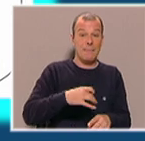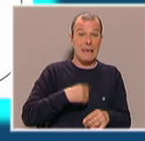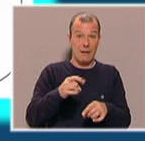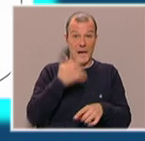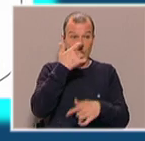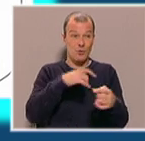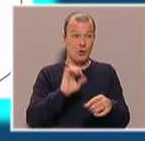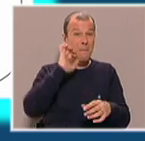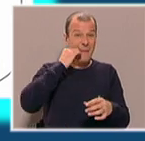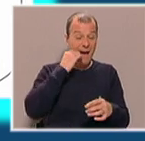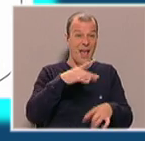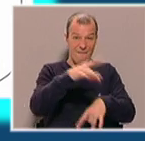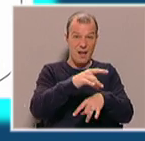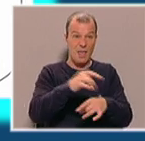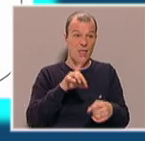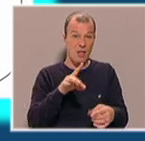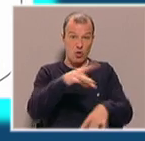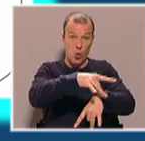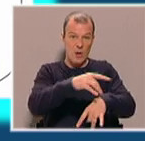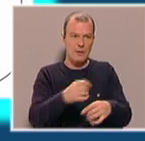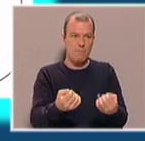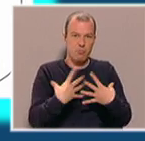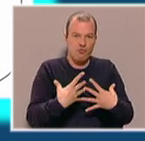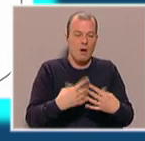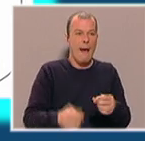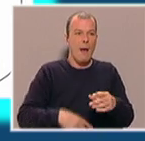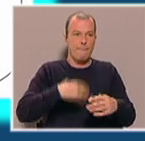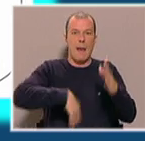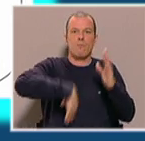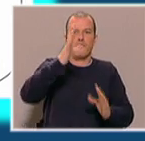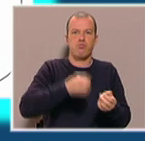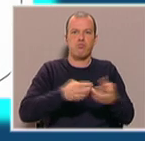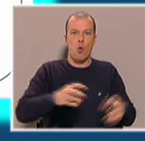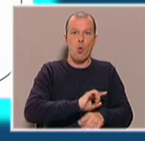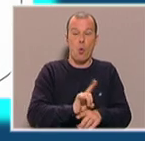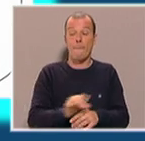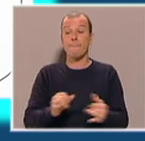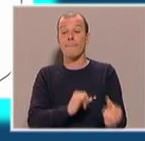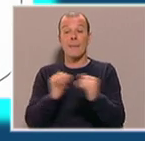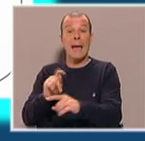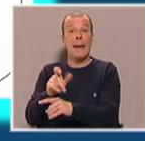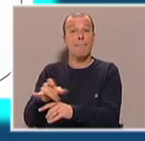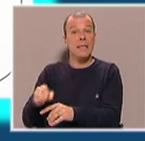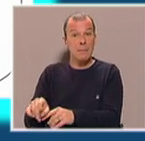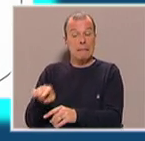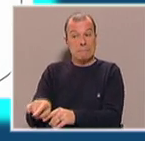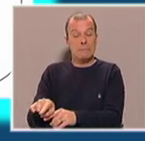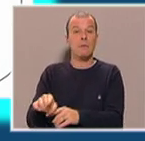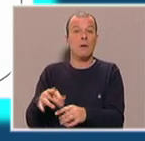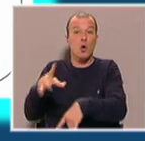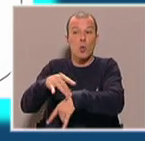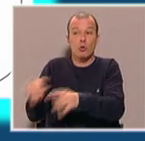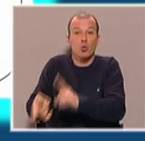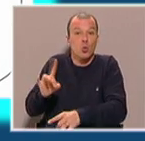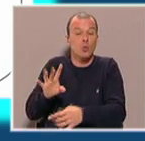uma determinada doença supera aquilo que é esperado. A pandemia é uma epidemia mesmo, não tem nada a ver com a doença em si, tem a ver